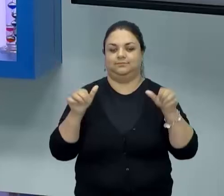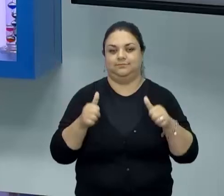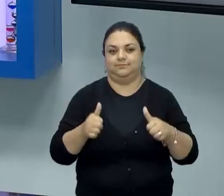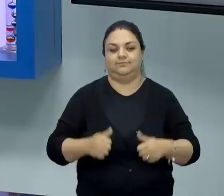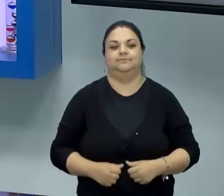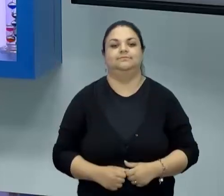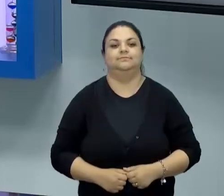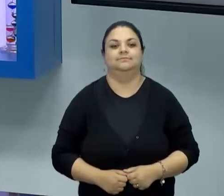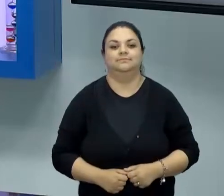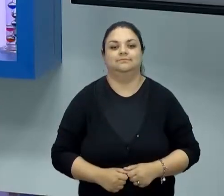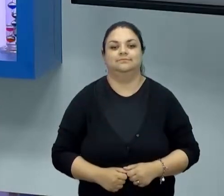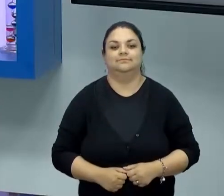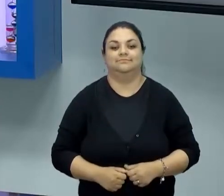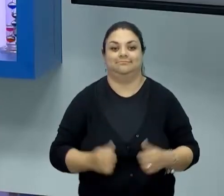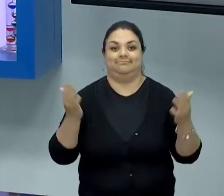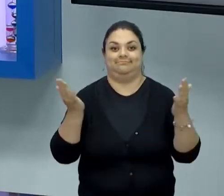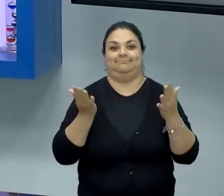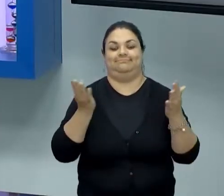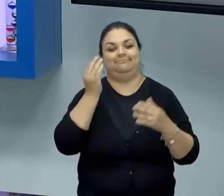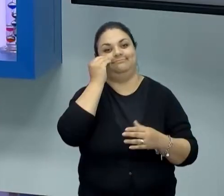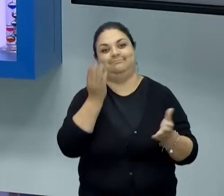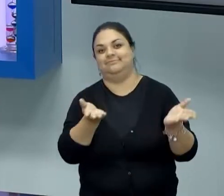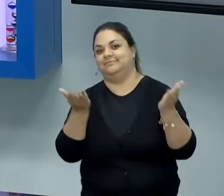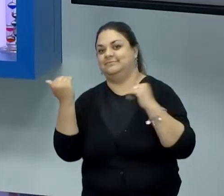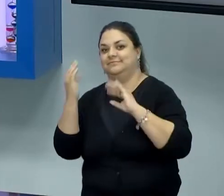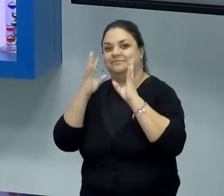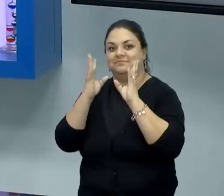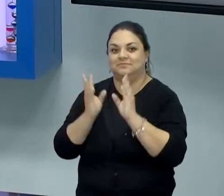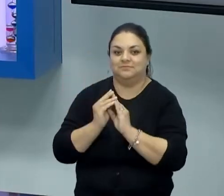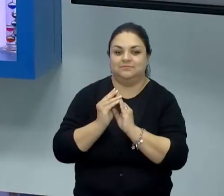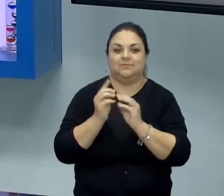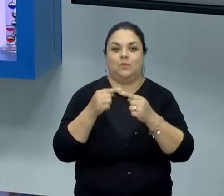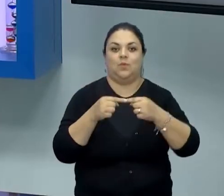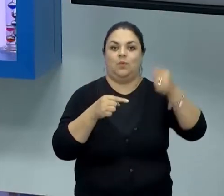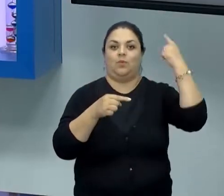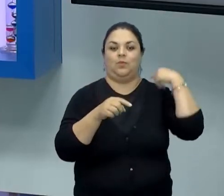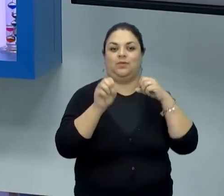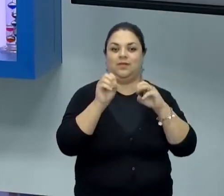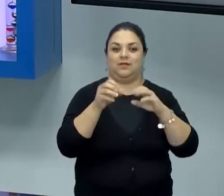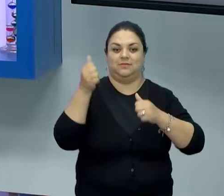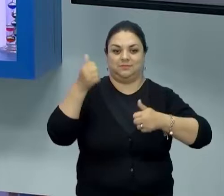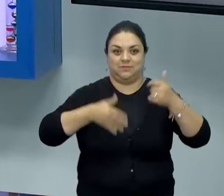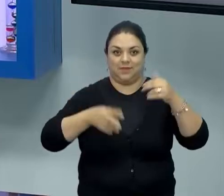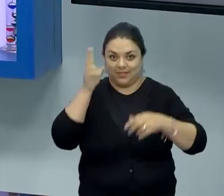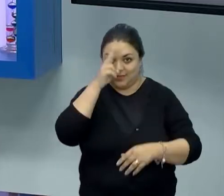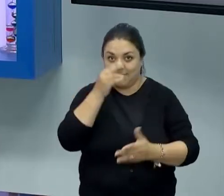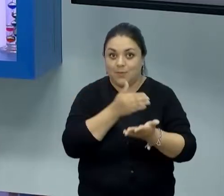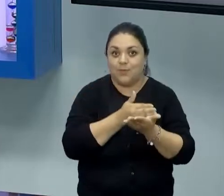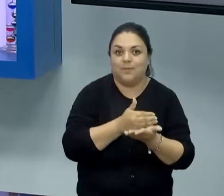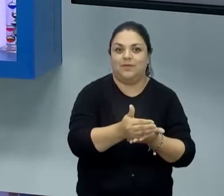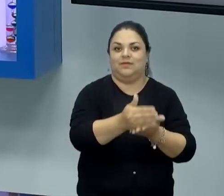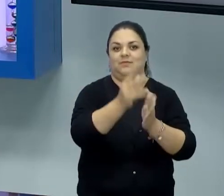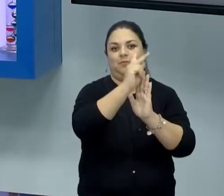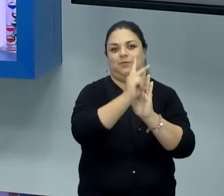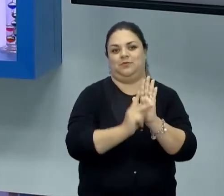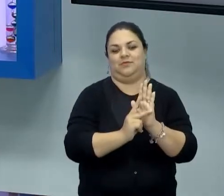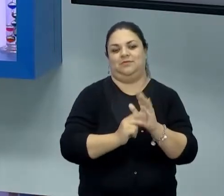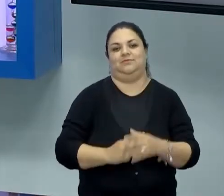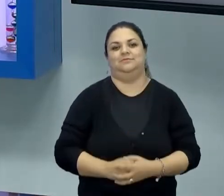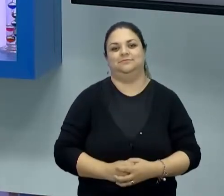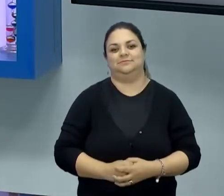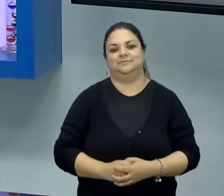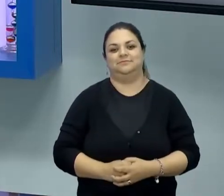E aí, vamos retomar aí que a gente viu a aula passada. A aula passada a gente começou o nosso projeto, né? E vocês lembram